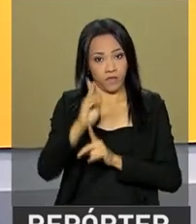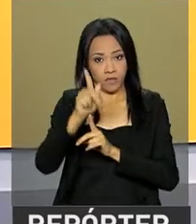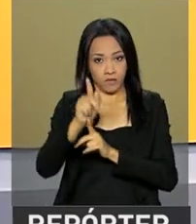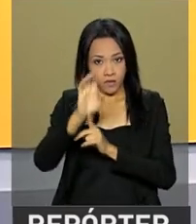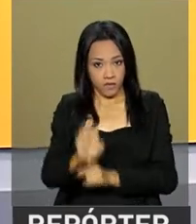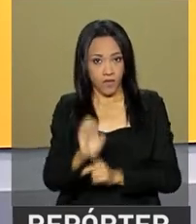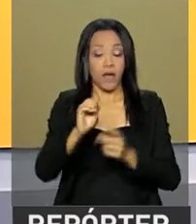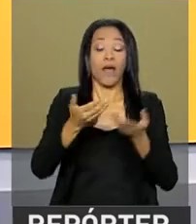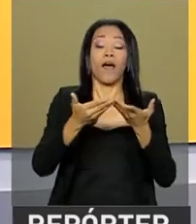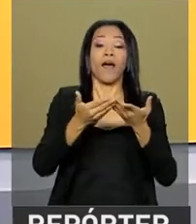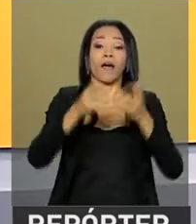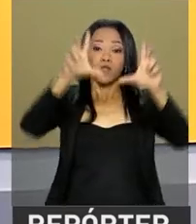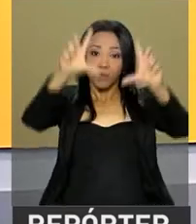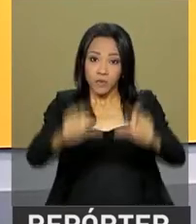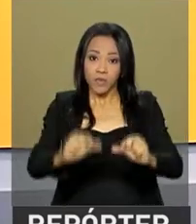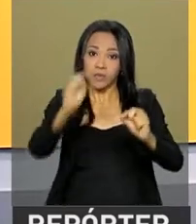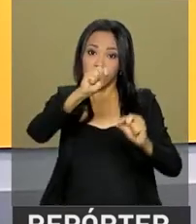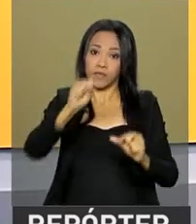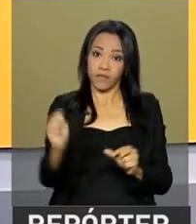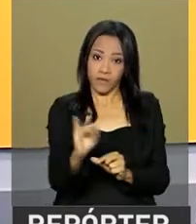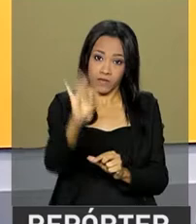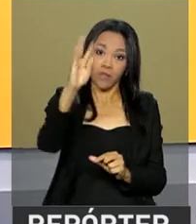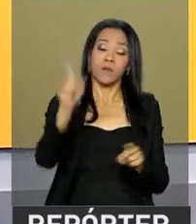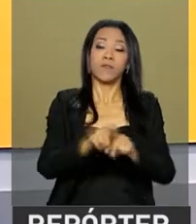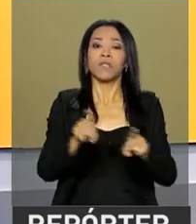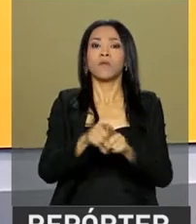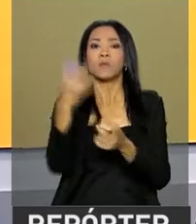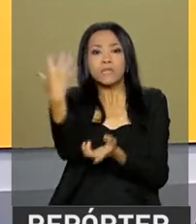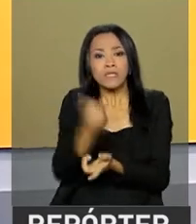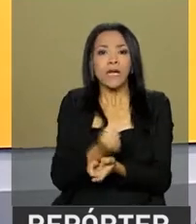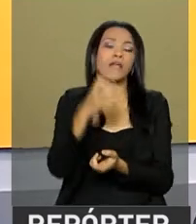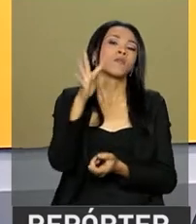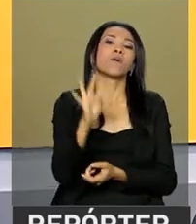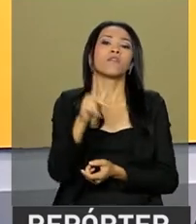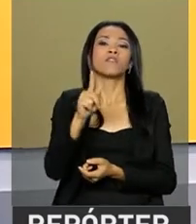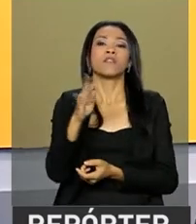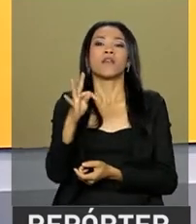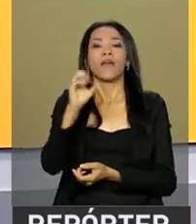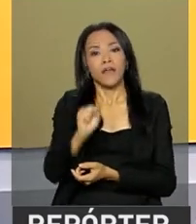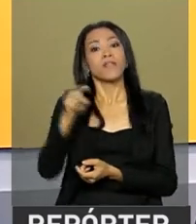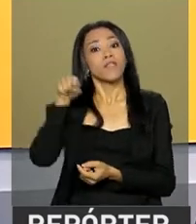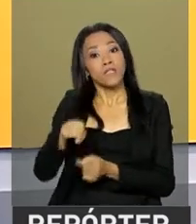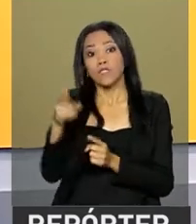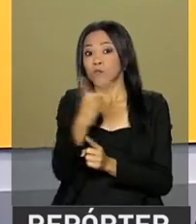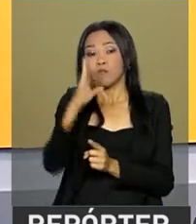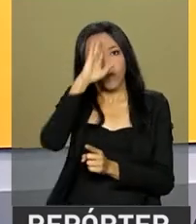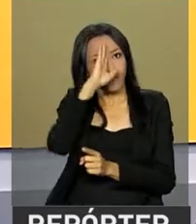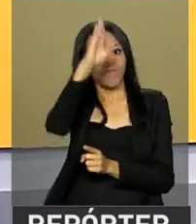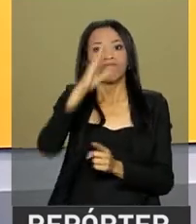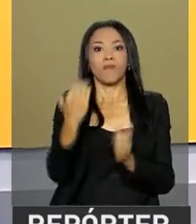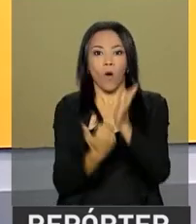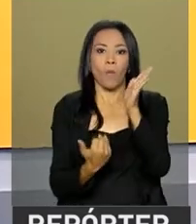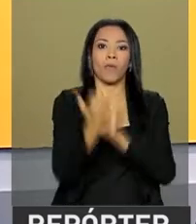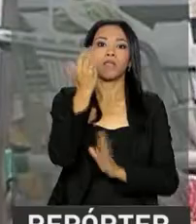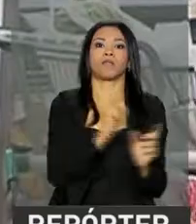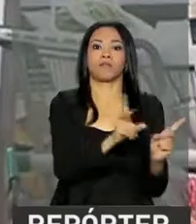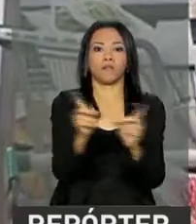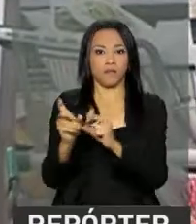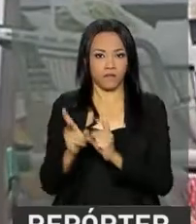liberação do saque nas contas inativas do fgts foram fundamentais para garantir essa alta